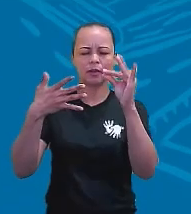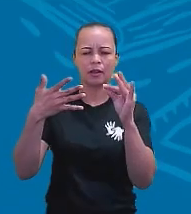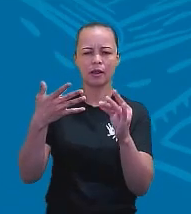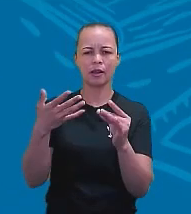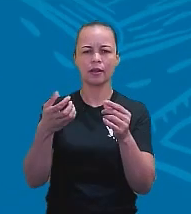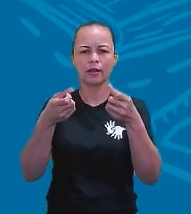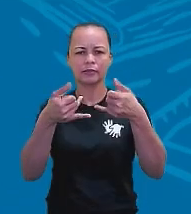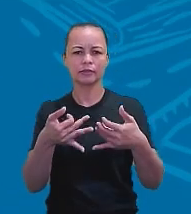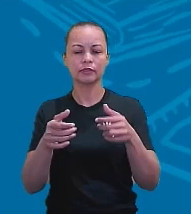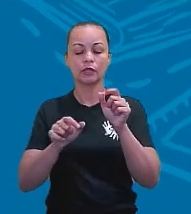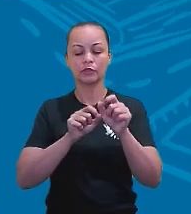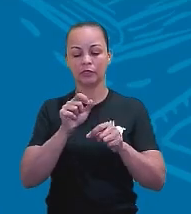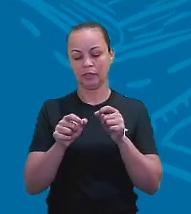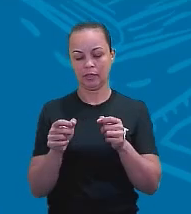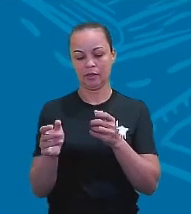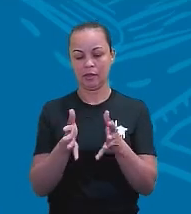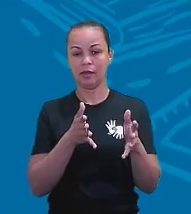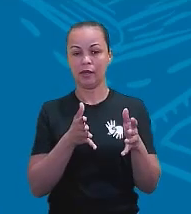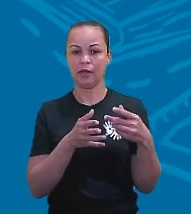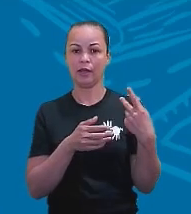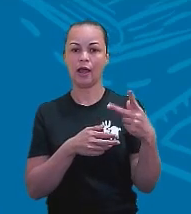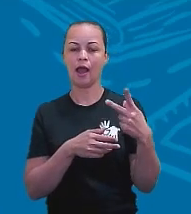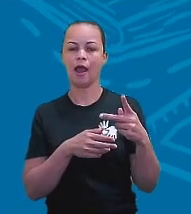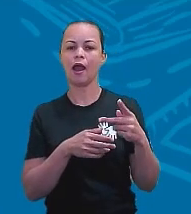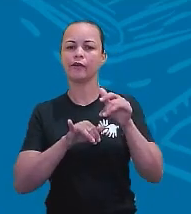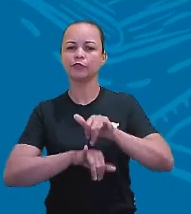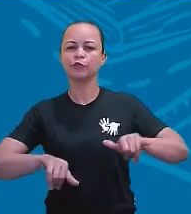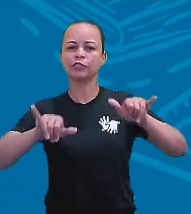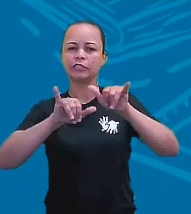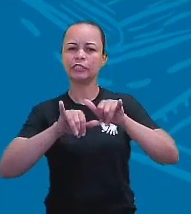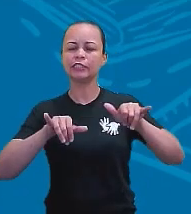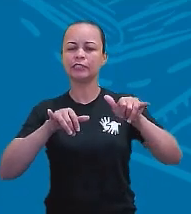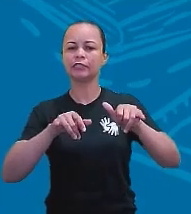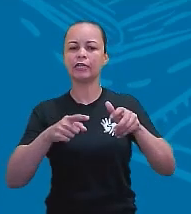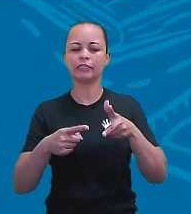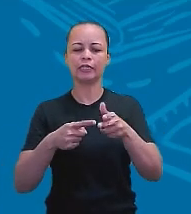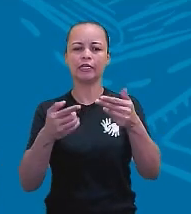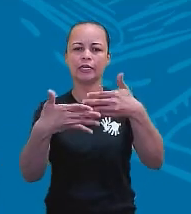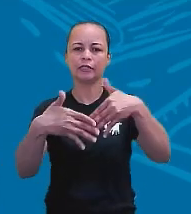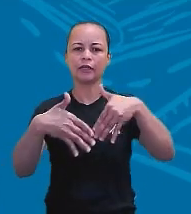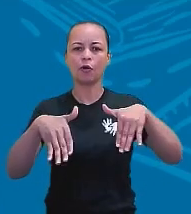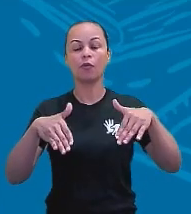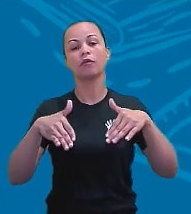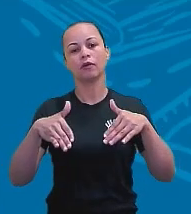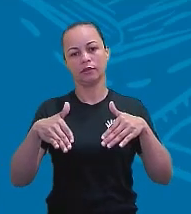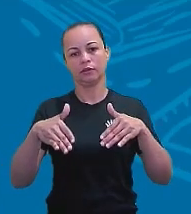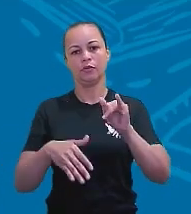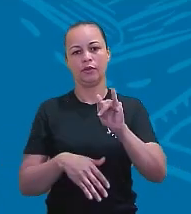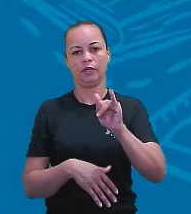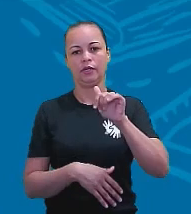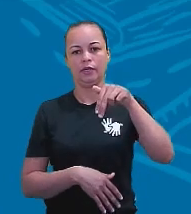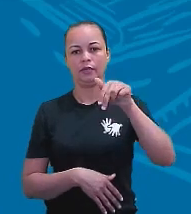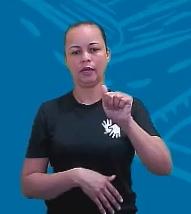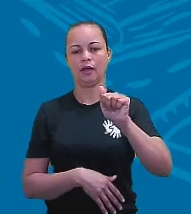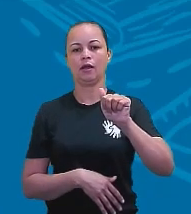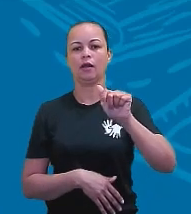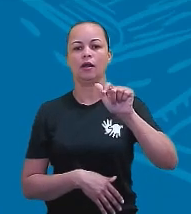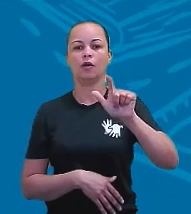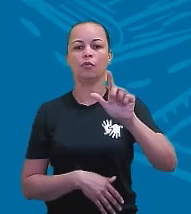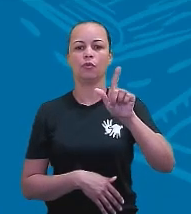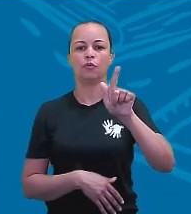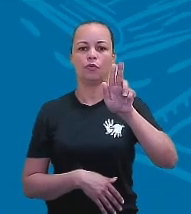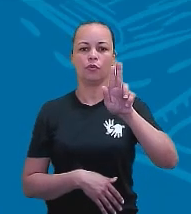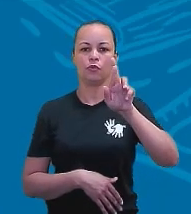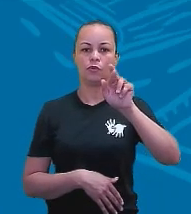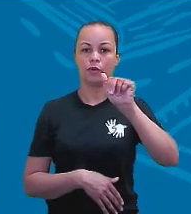Então, a gente tem aí, ó, a notícia de quê? De inauguração dessa linha ferroviária. E